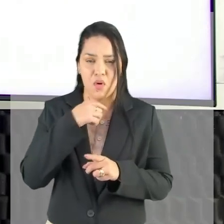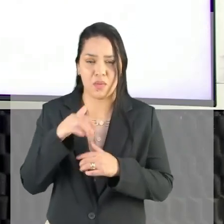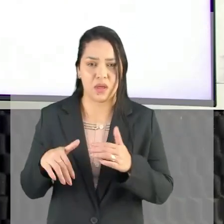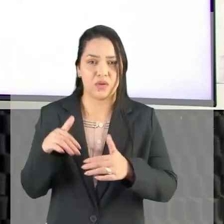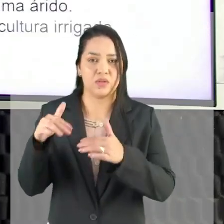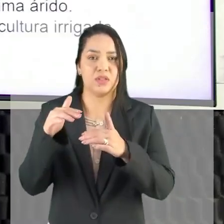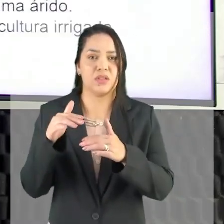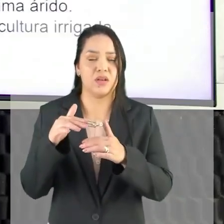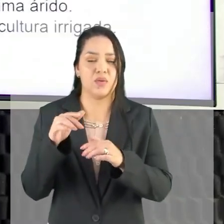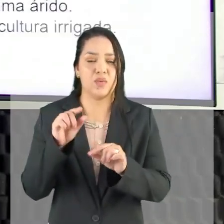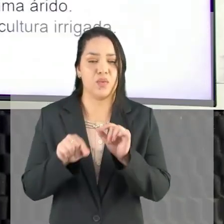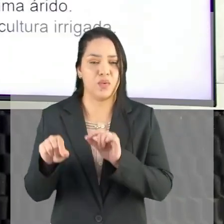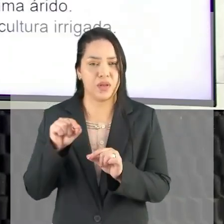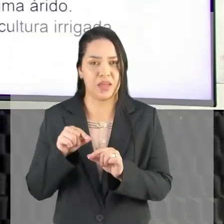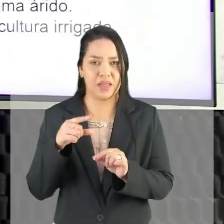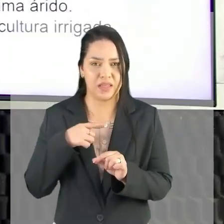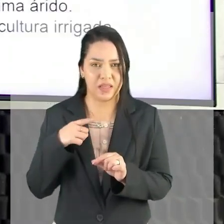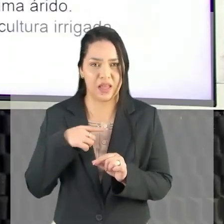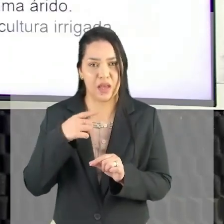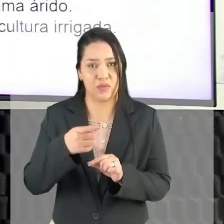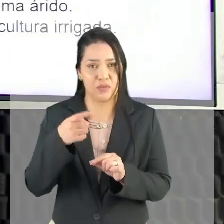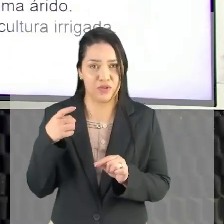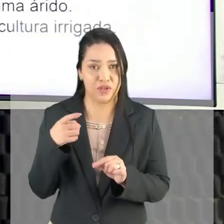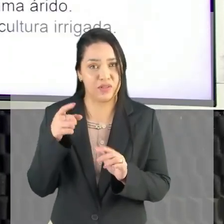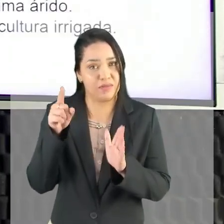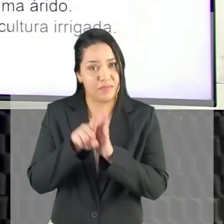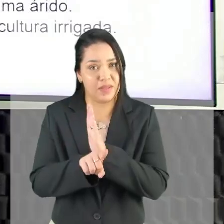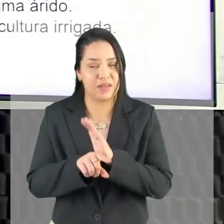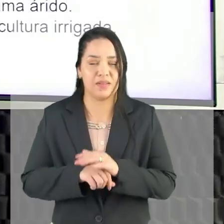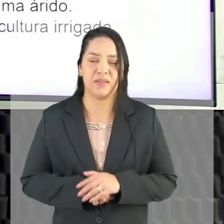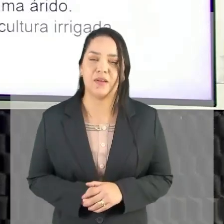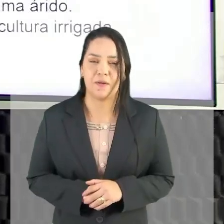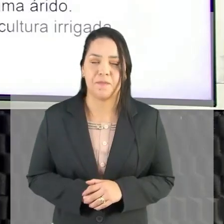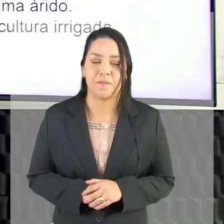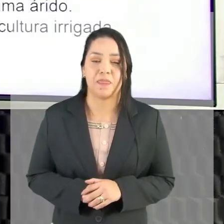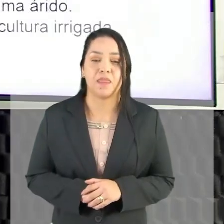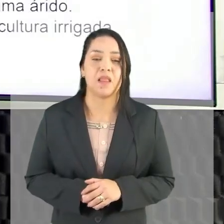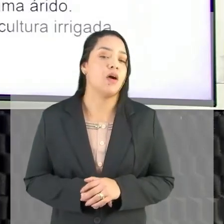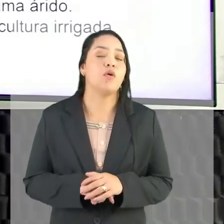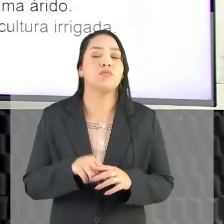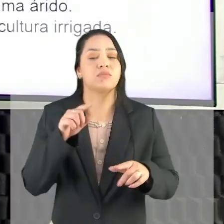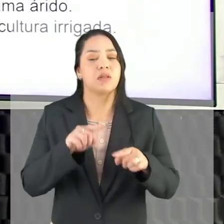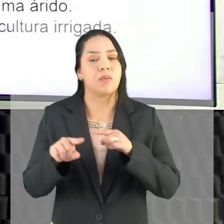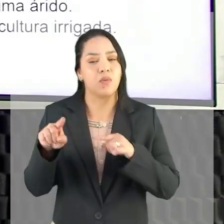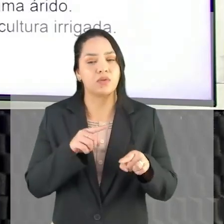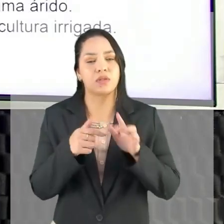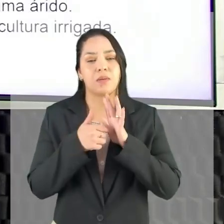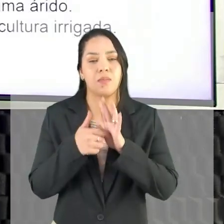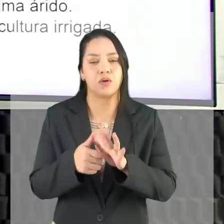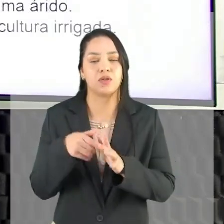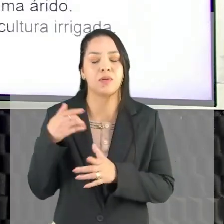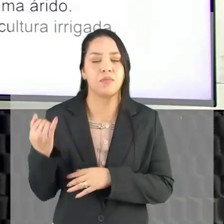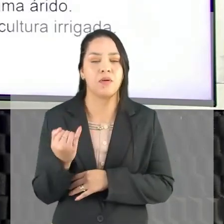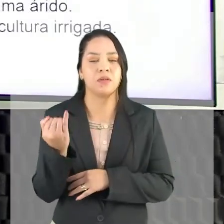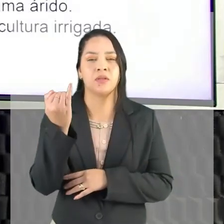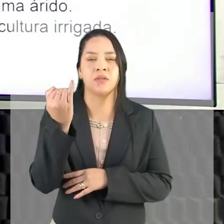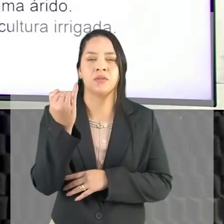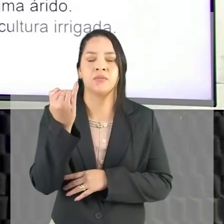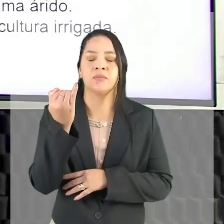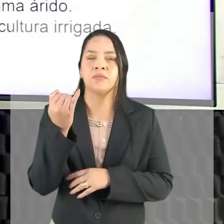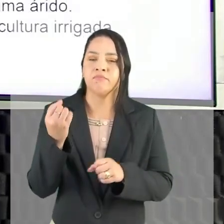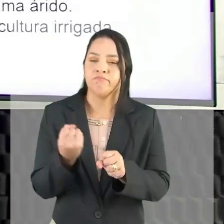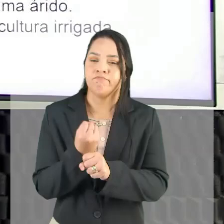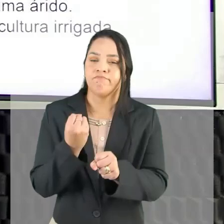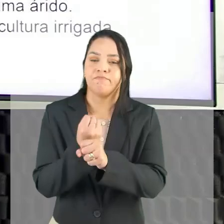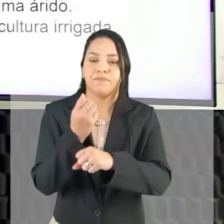construção das hidrelétricas é o X da questão. Então, ó, o trecho da música faz referência a uma importante